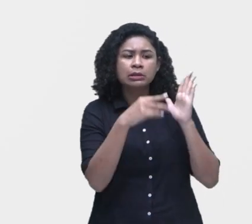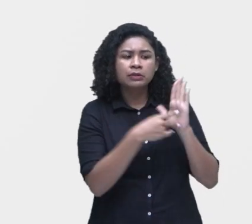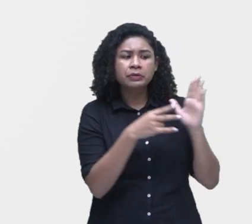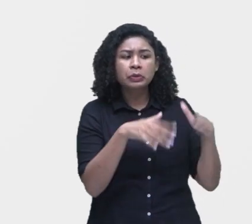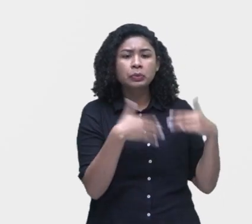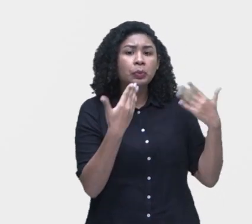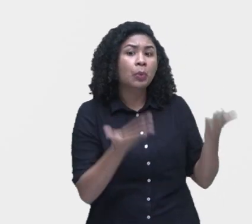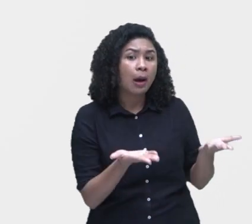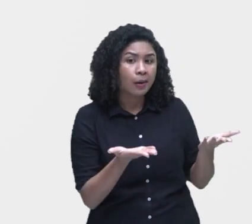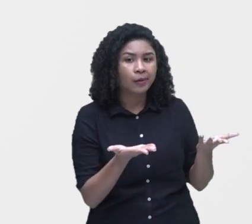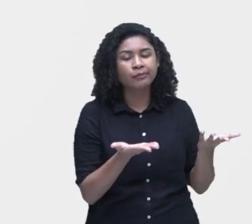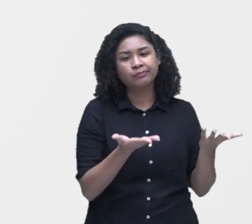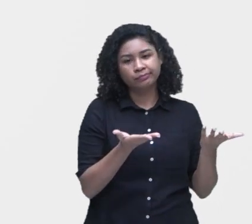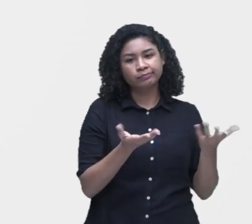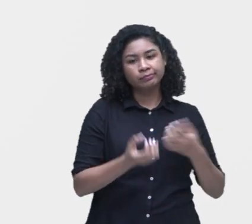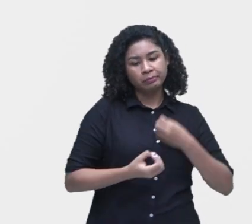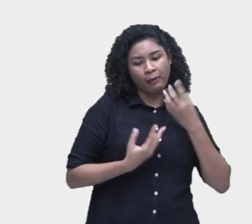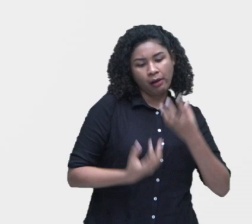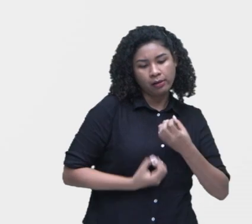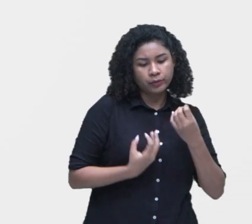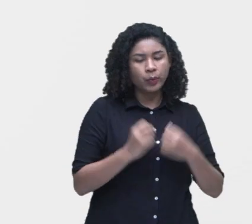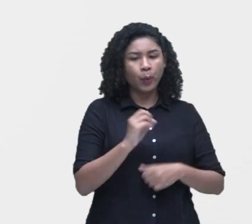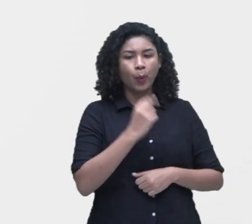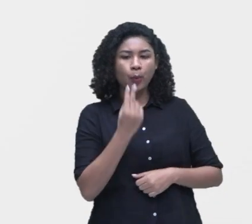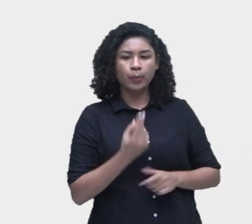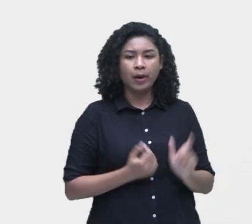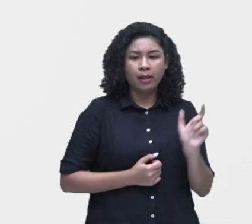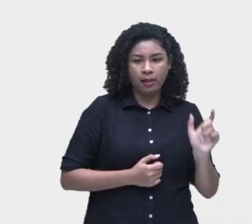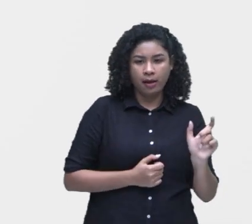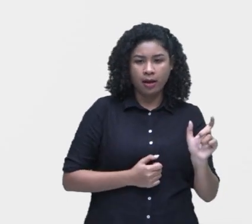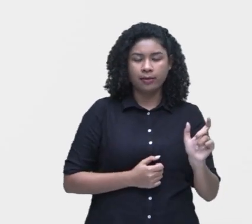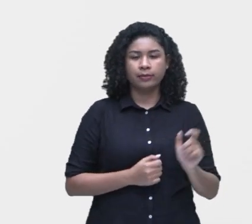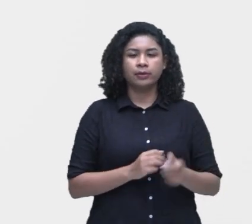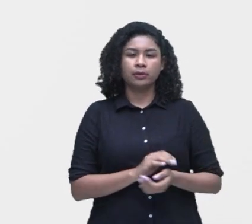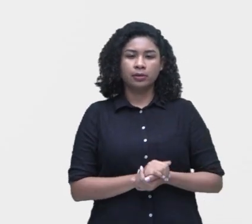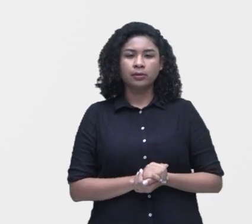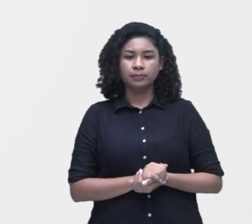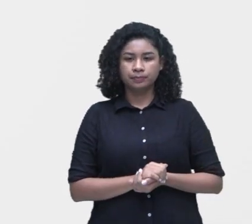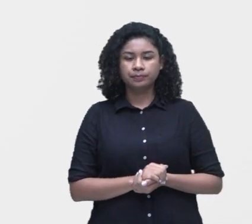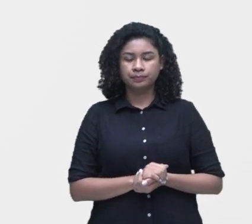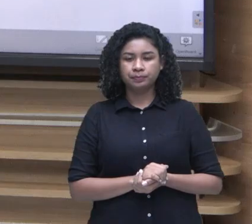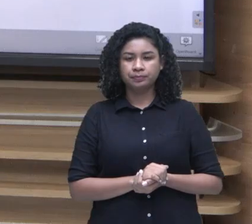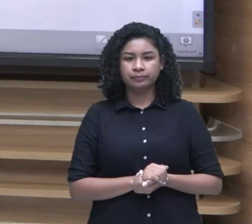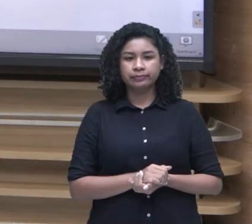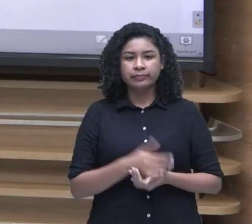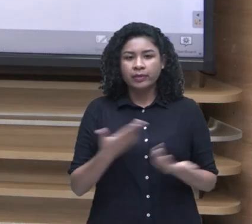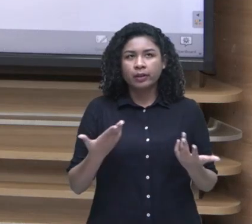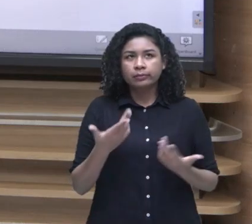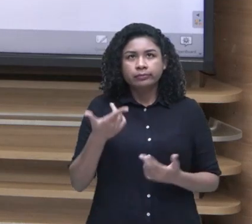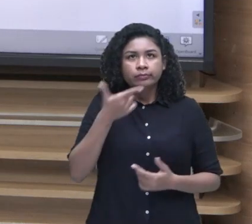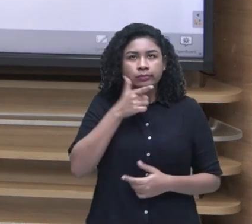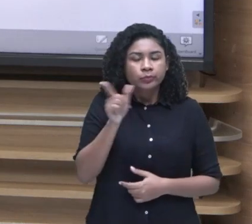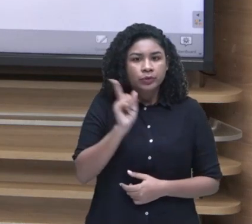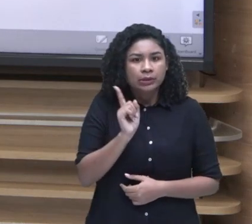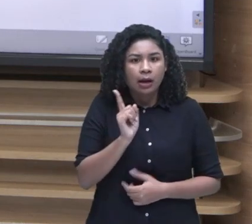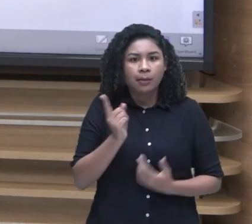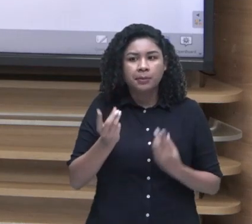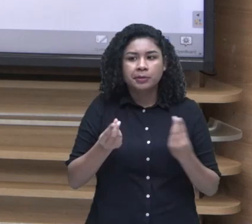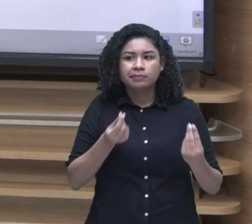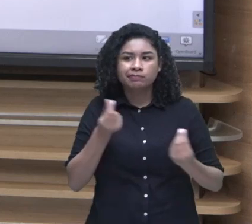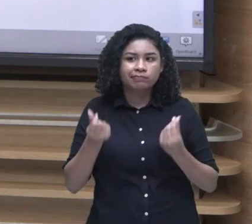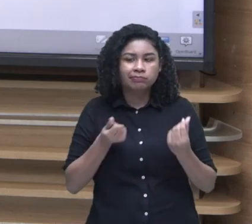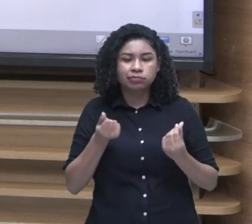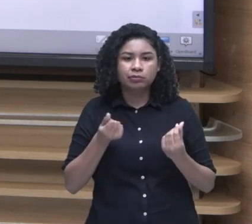palavras ou expressões. Por que na indeterminação? Porque você não vai chegar, né, a